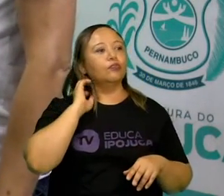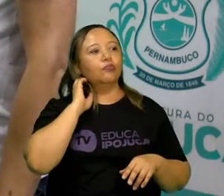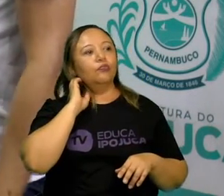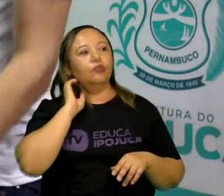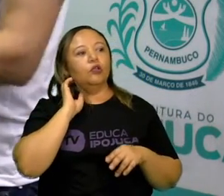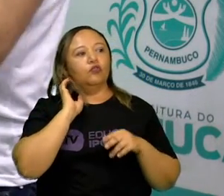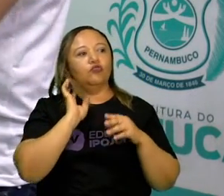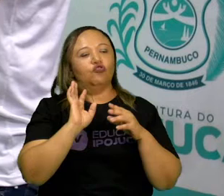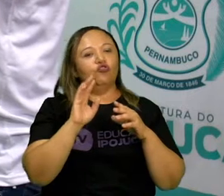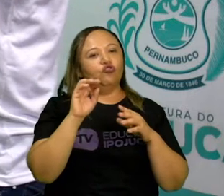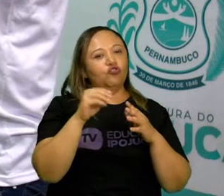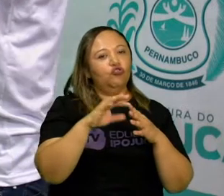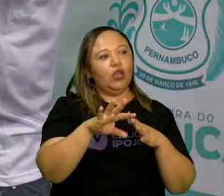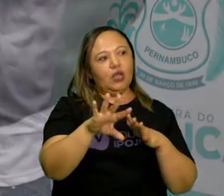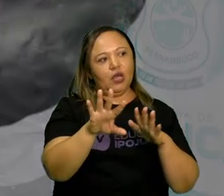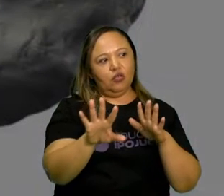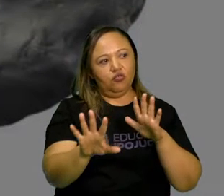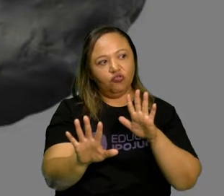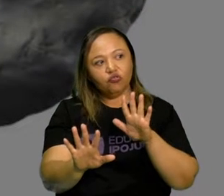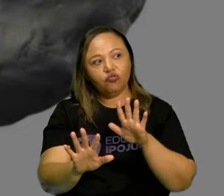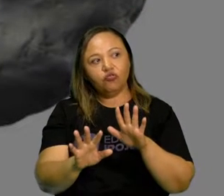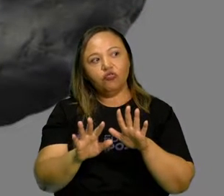um gesto